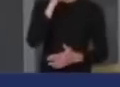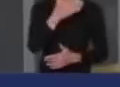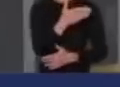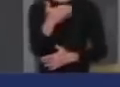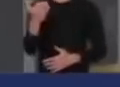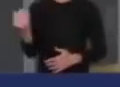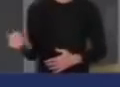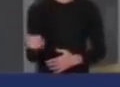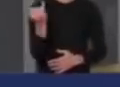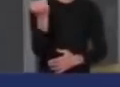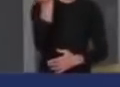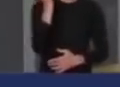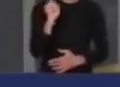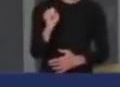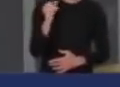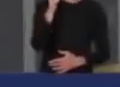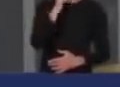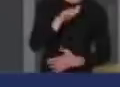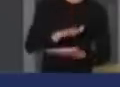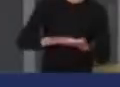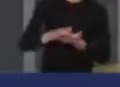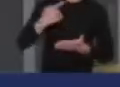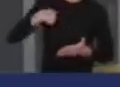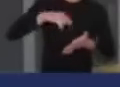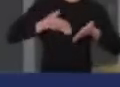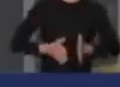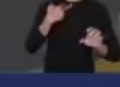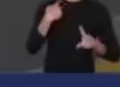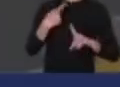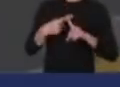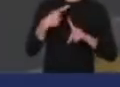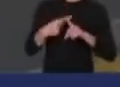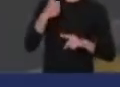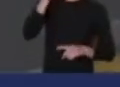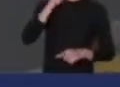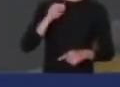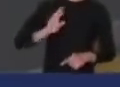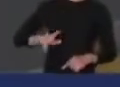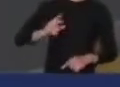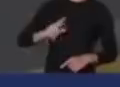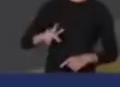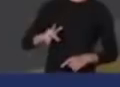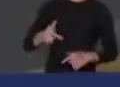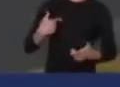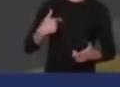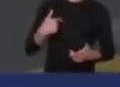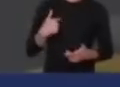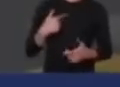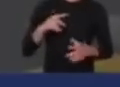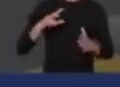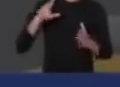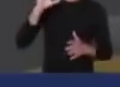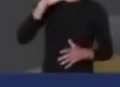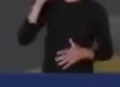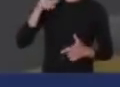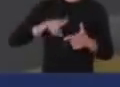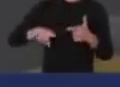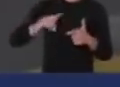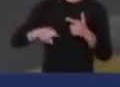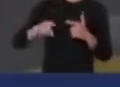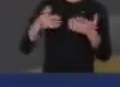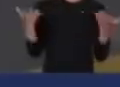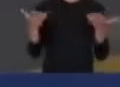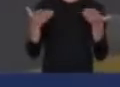haja responsabilização criminal, mas não vai acontecer, né, gente? Nós todos sabemos que ele falou isso